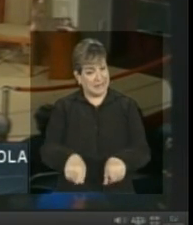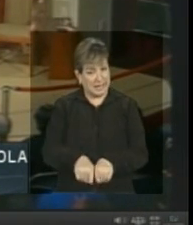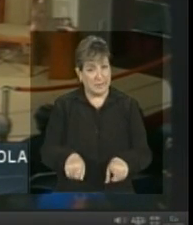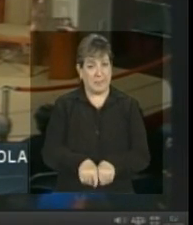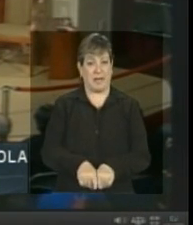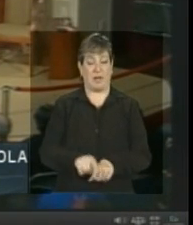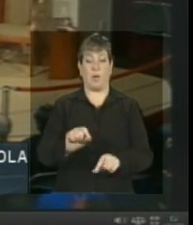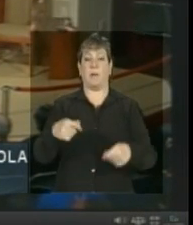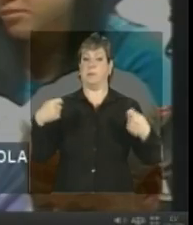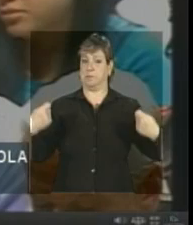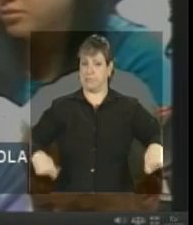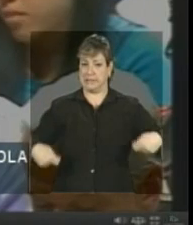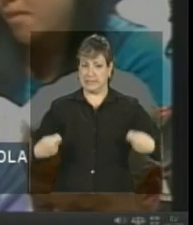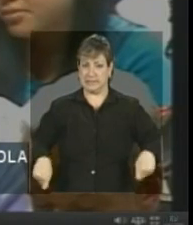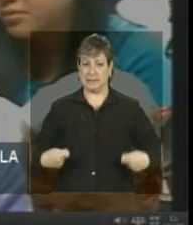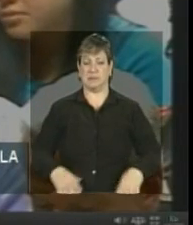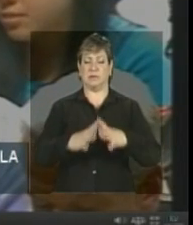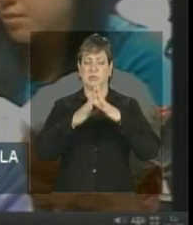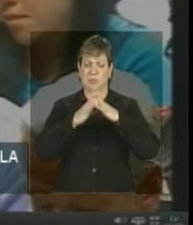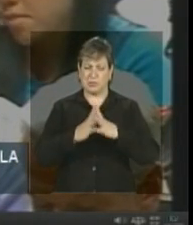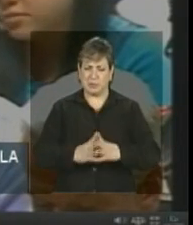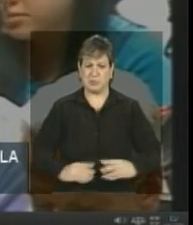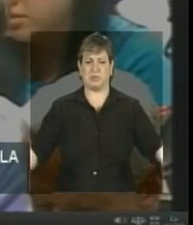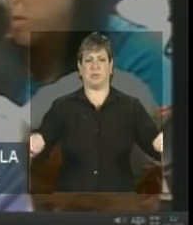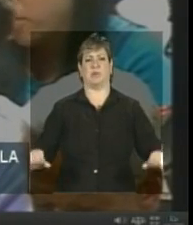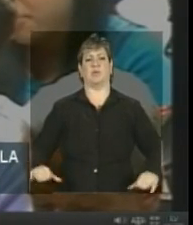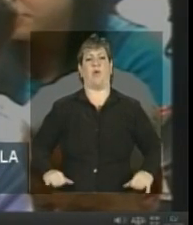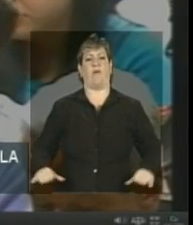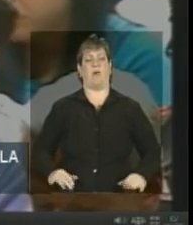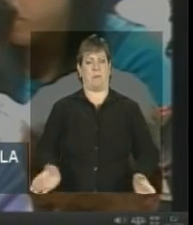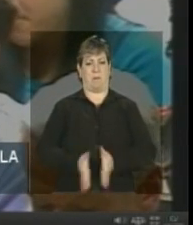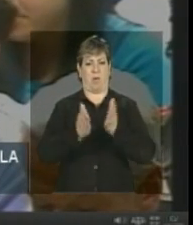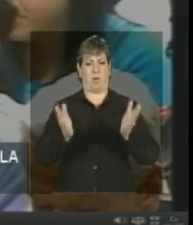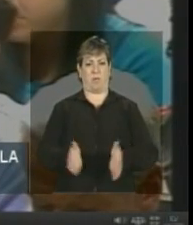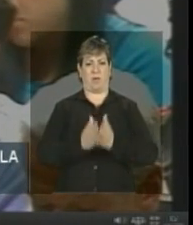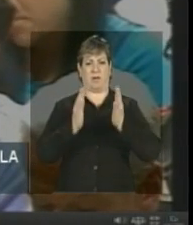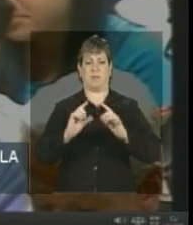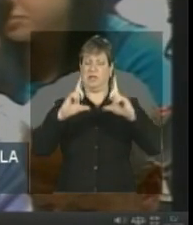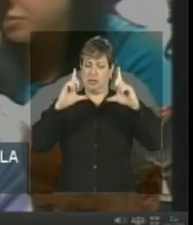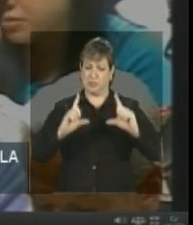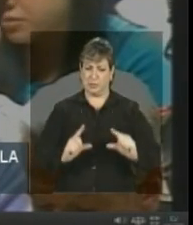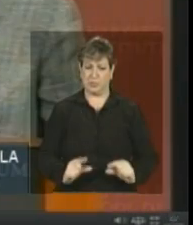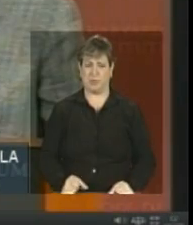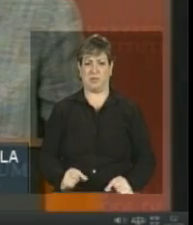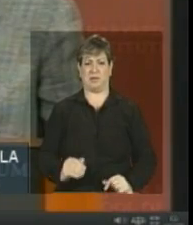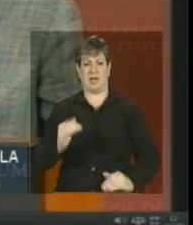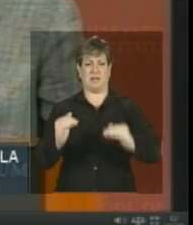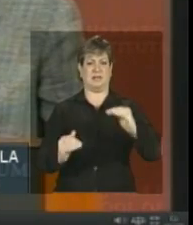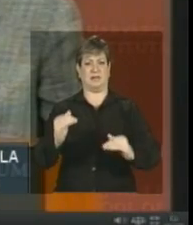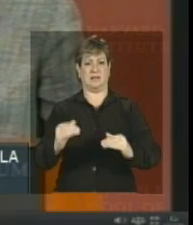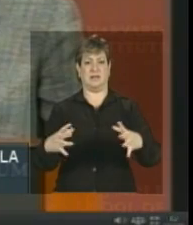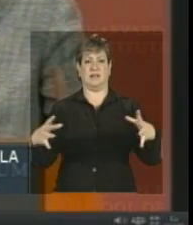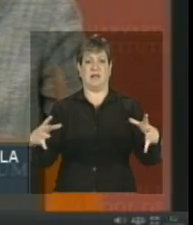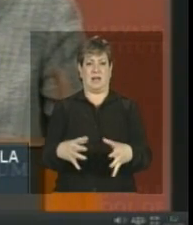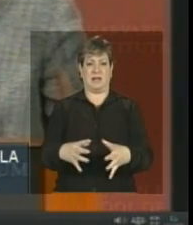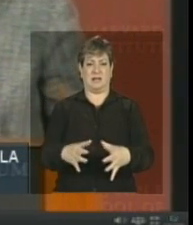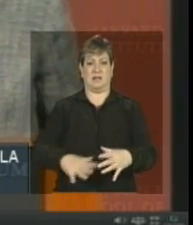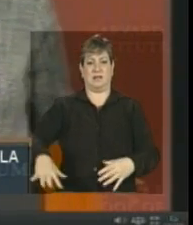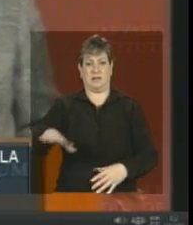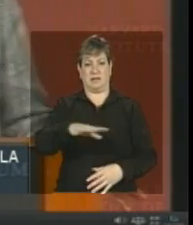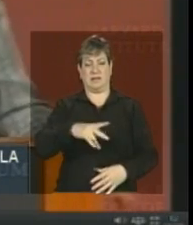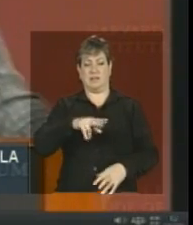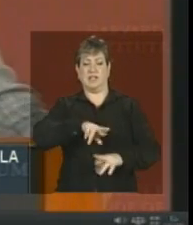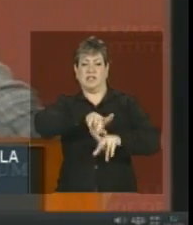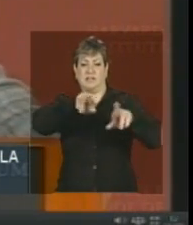necessário eliminar a pobreza e reduzir a desigualdade entre as